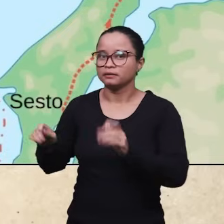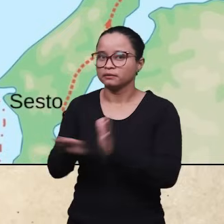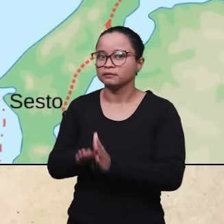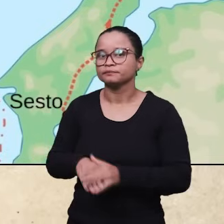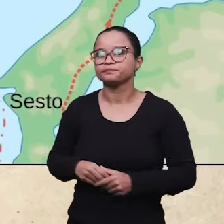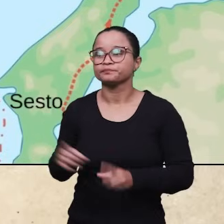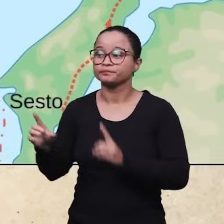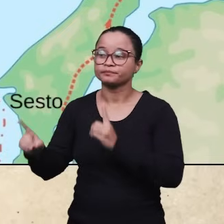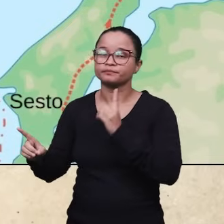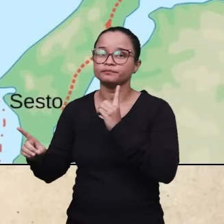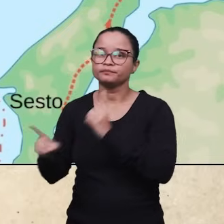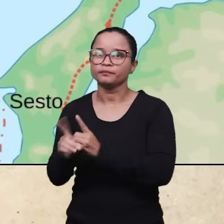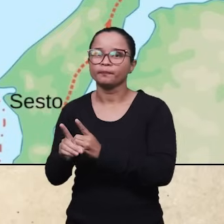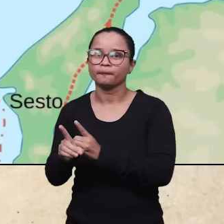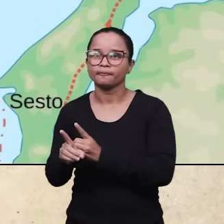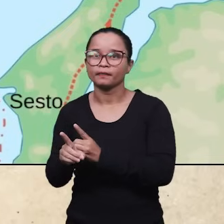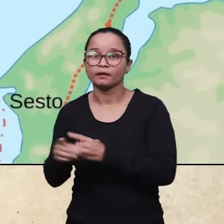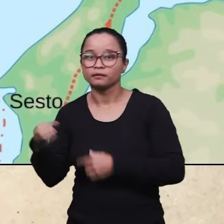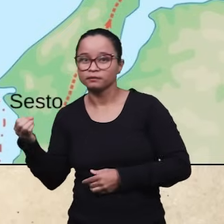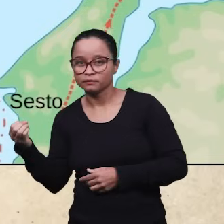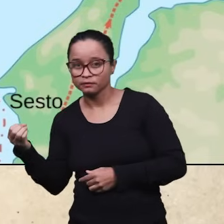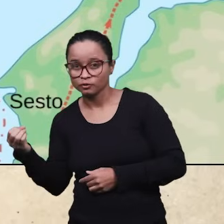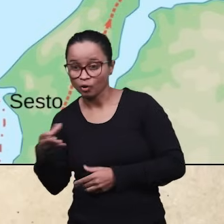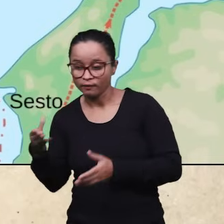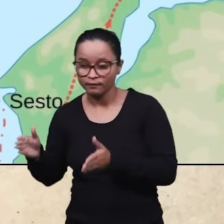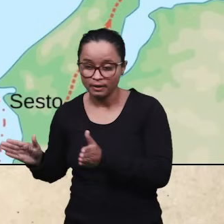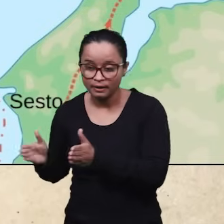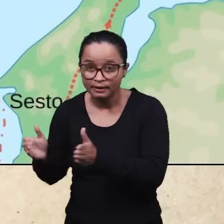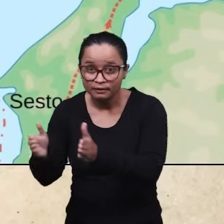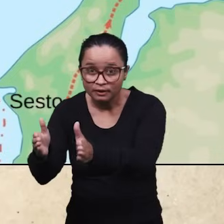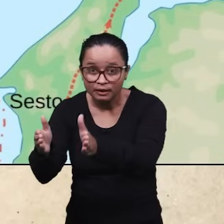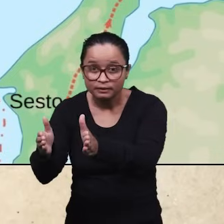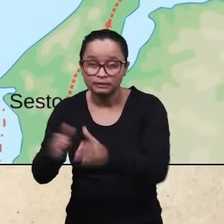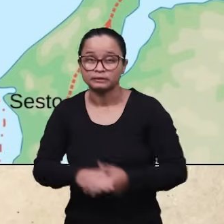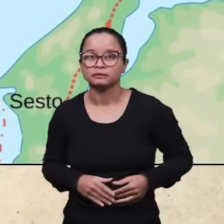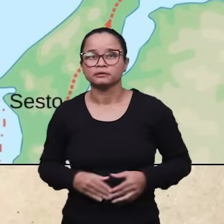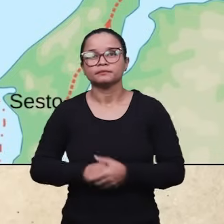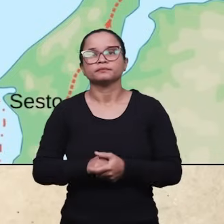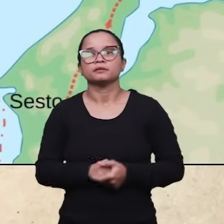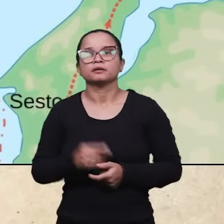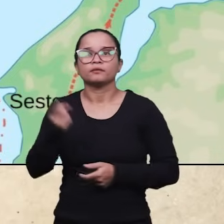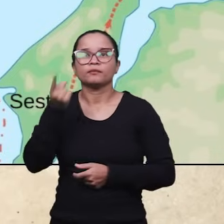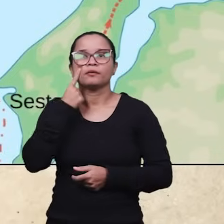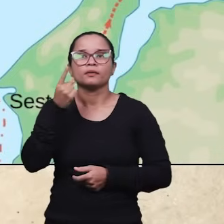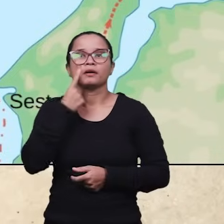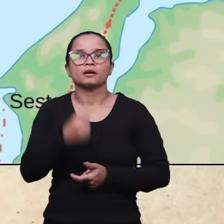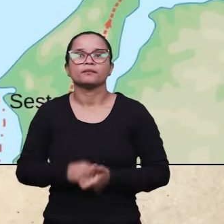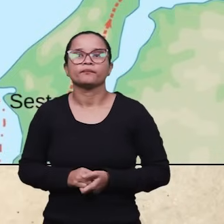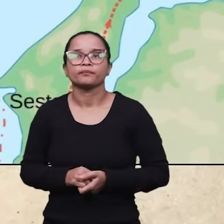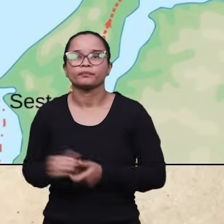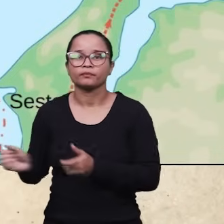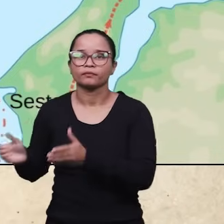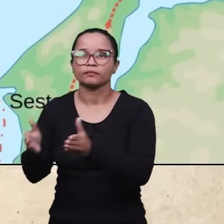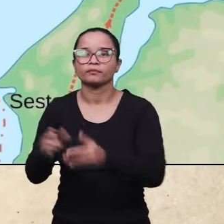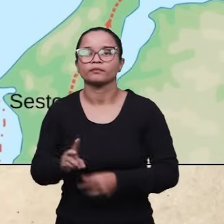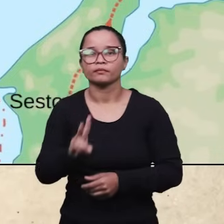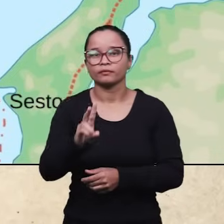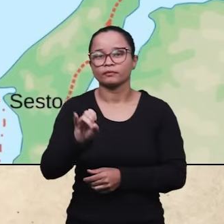então encontrar uma nova estrada. Nós vamos encontrar aqui essa estrada até chamada de